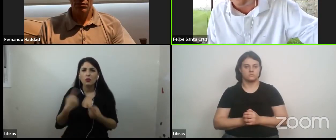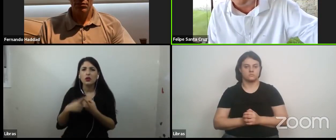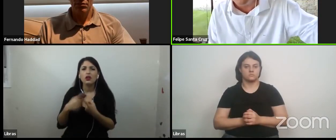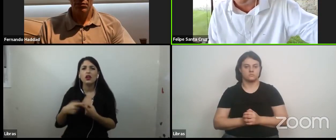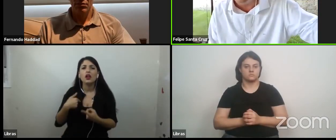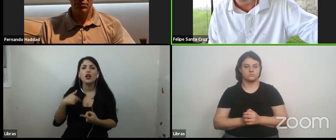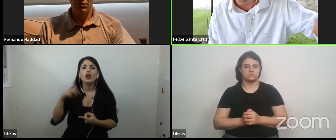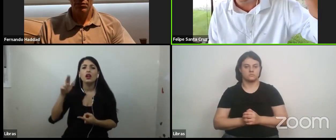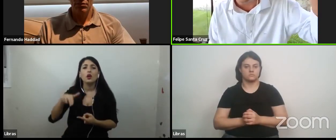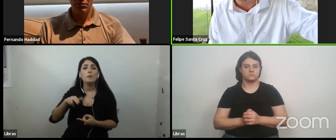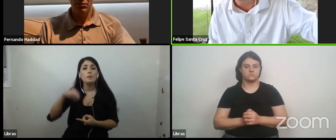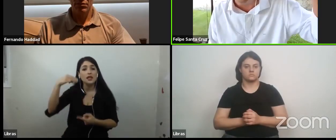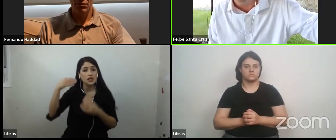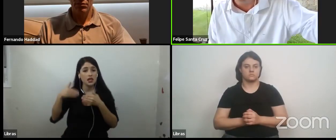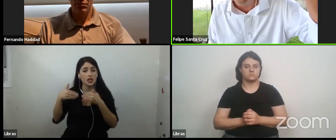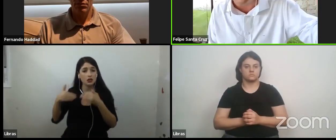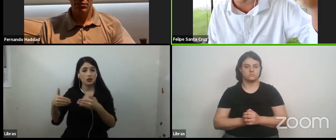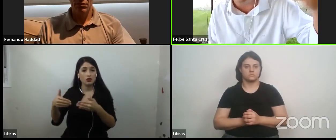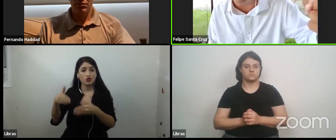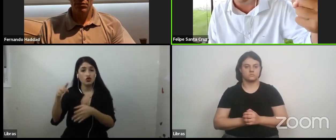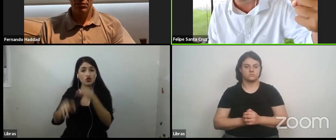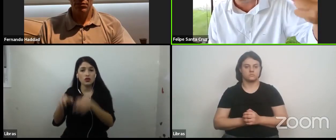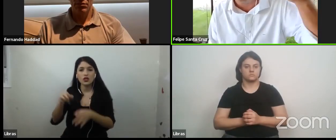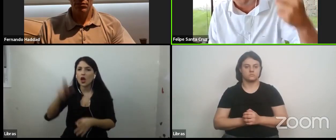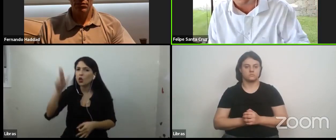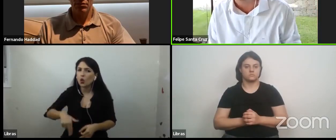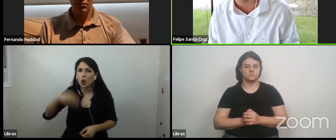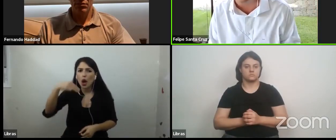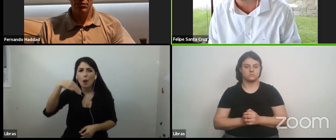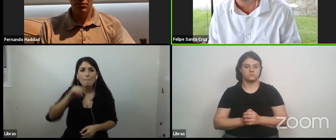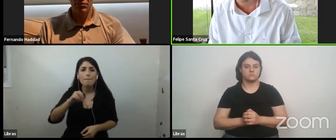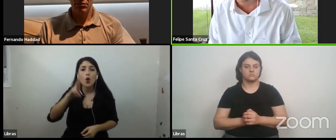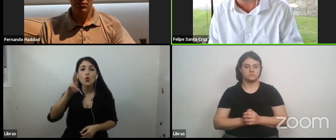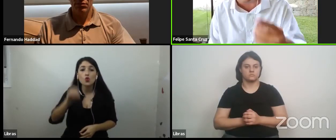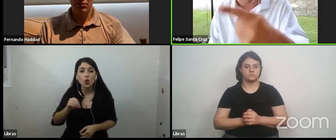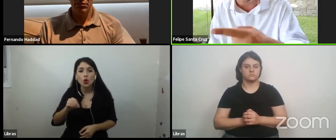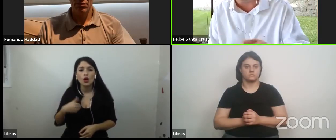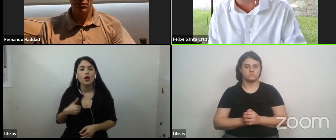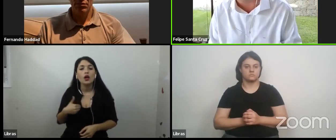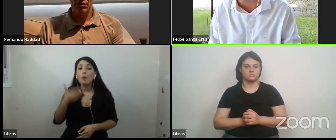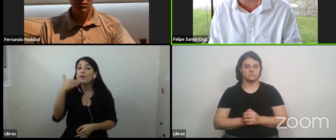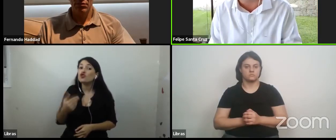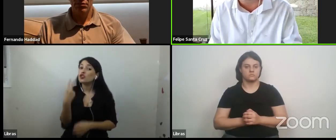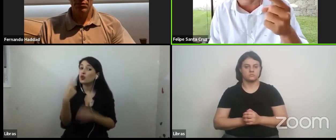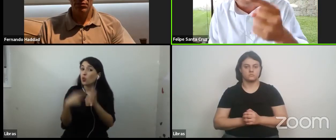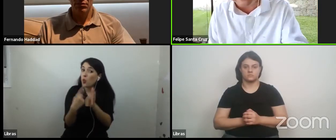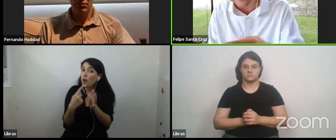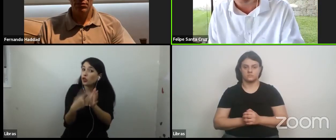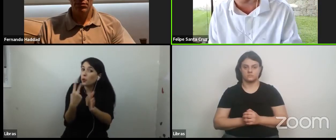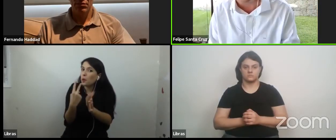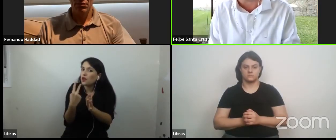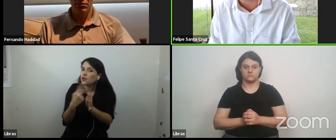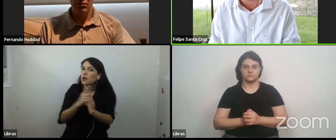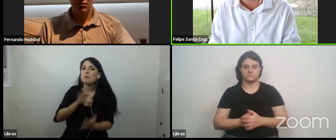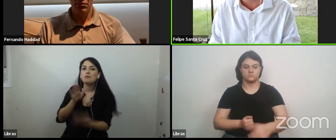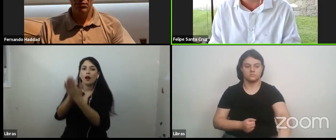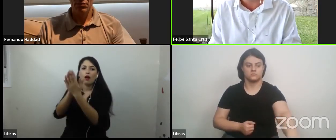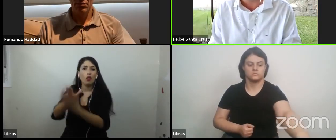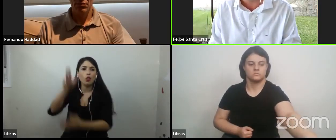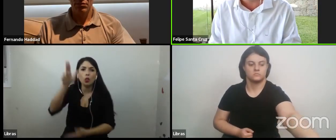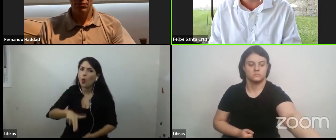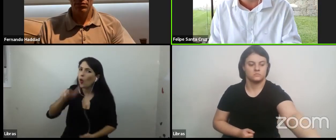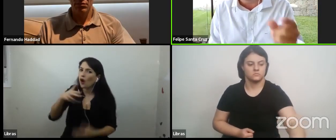me recebeu. O ministro Sérgio Moro nunca recebeu. Eu pedi duas vezes, até junto com o Breda, para defesa de